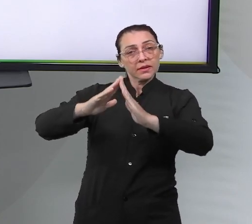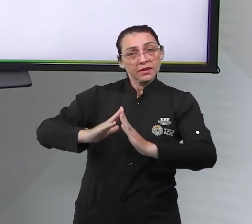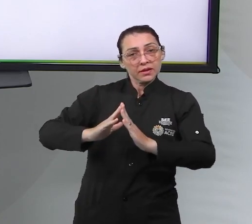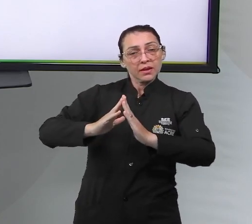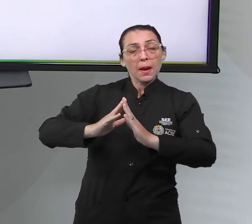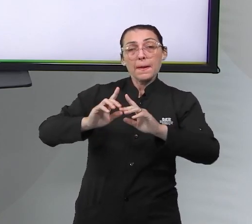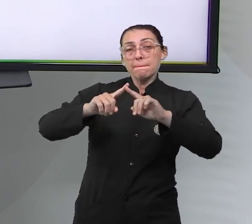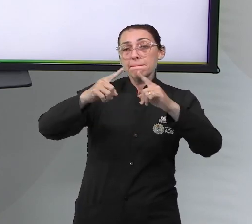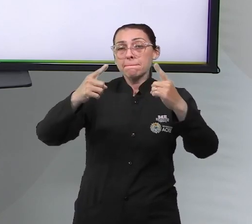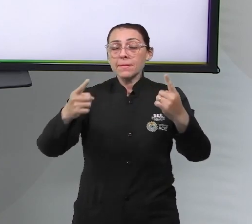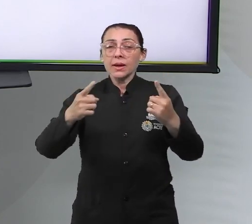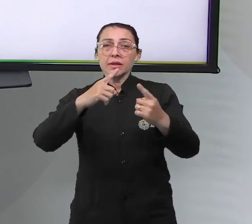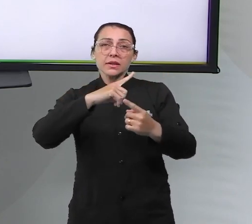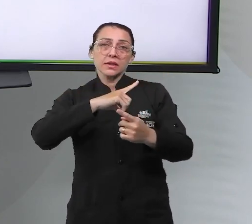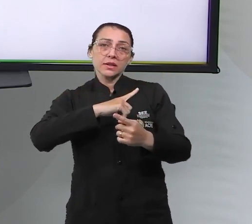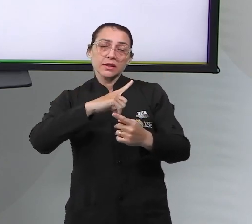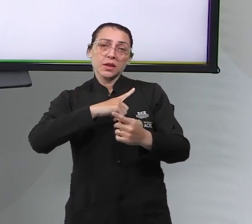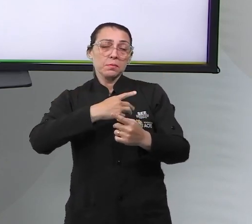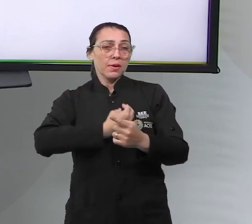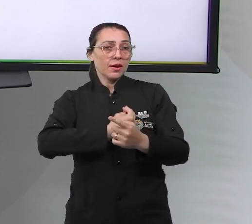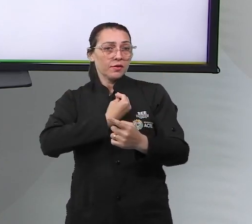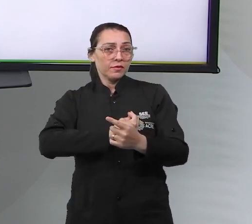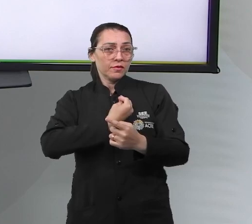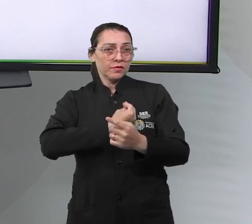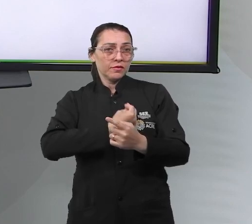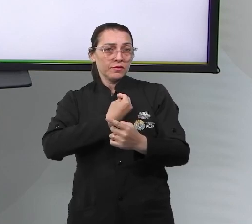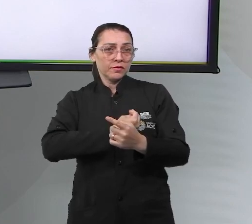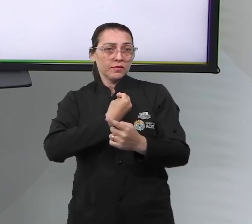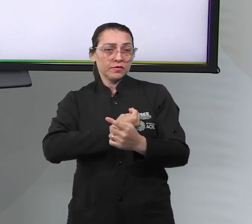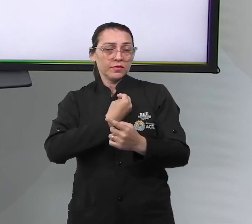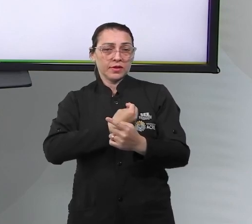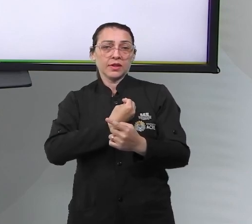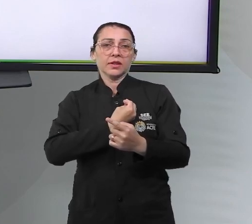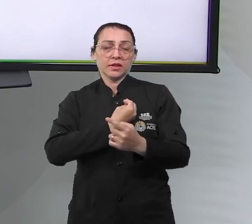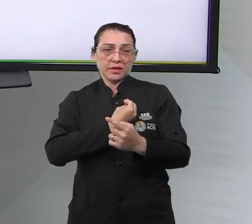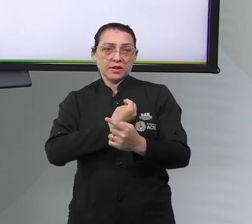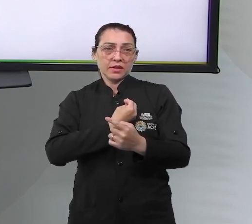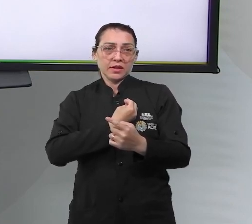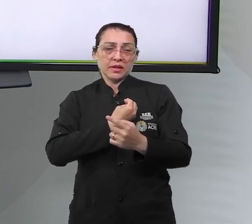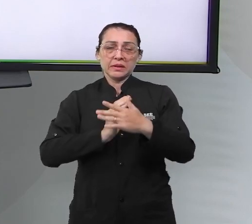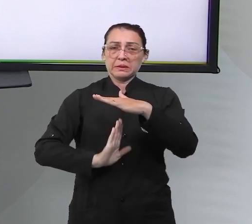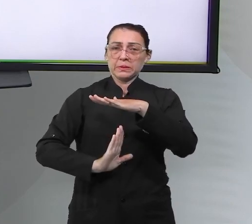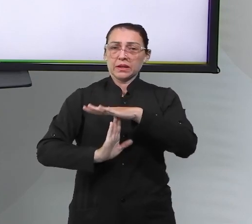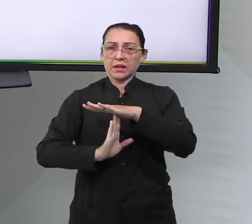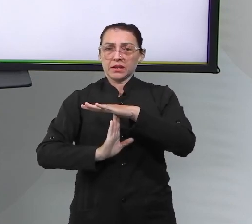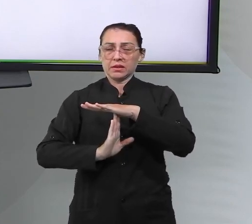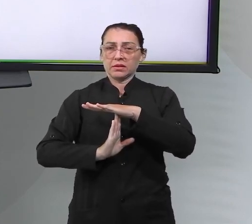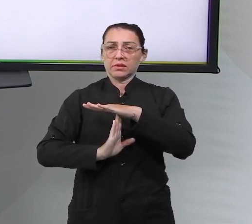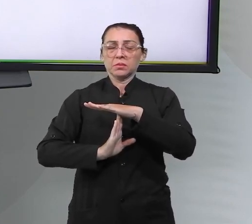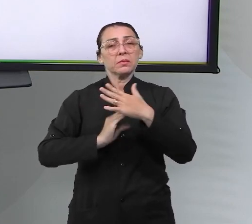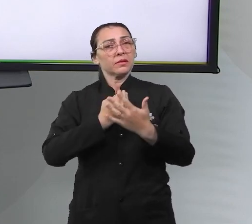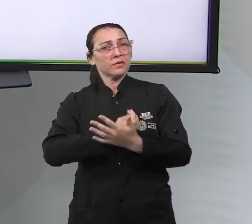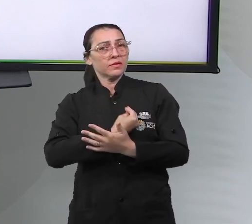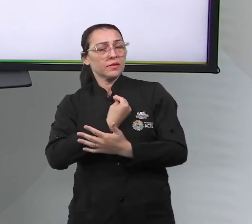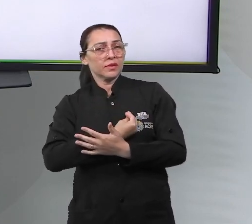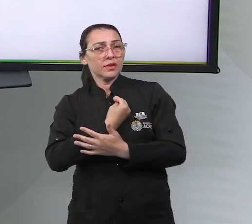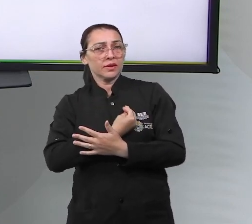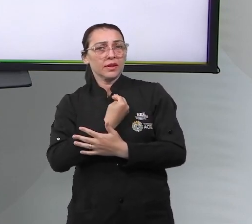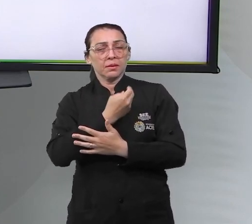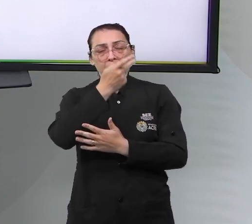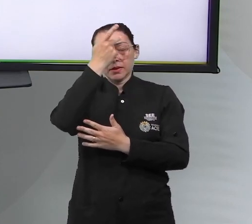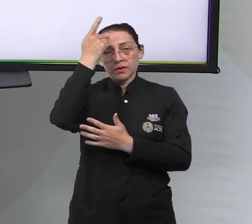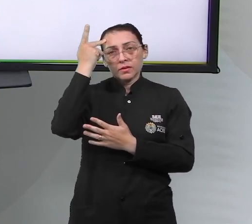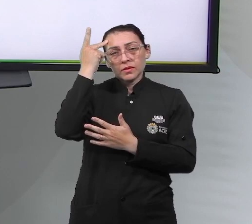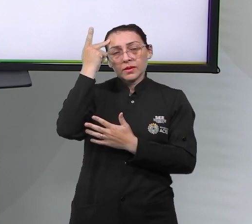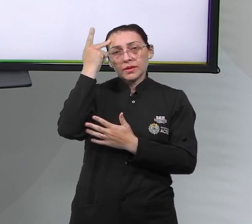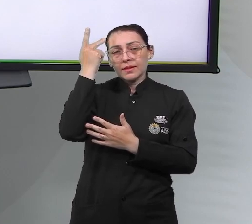estão, mas possuem uma vida de privação, uma vida limitada, uma vida em que a